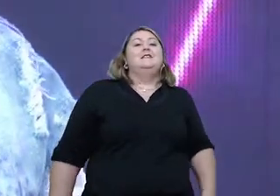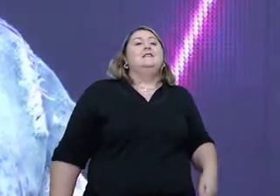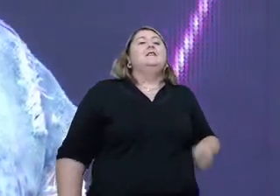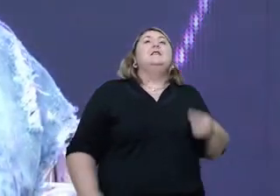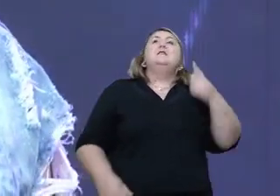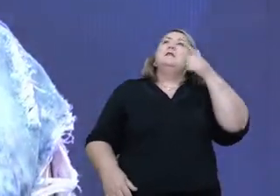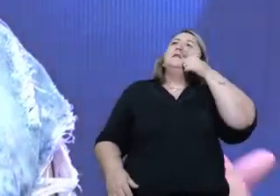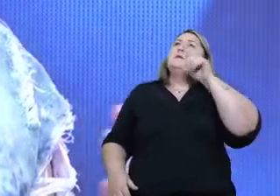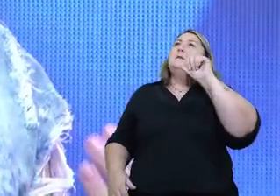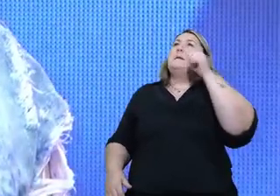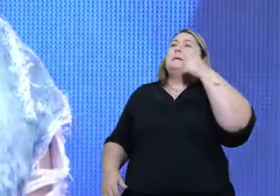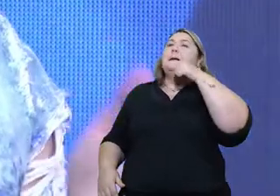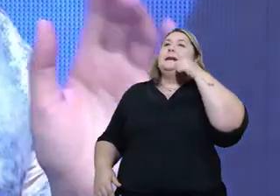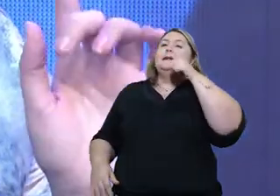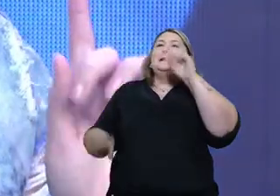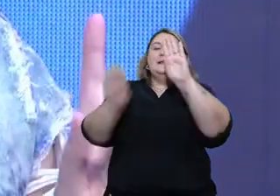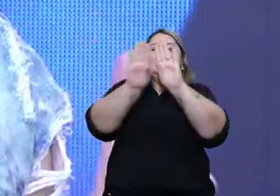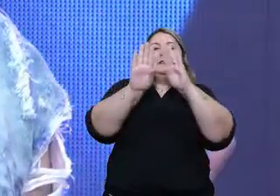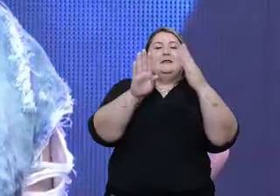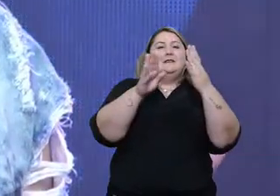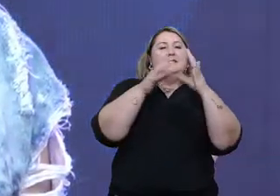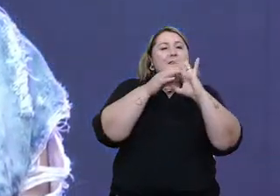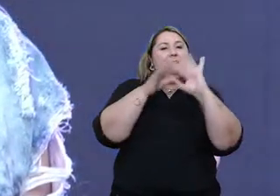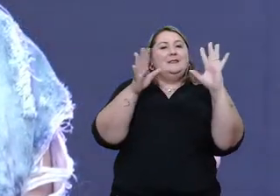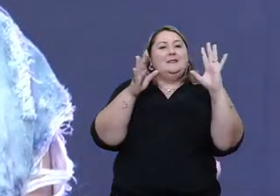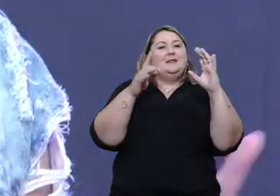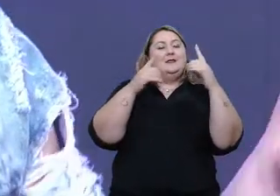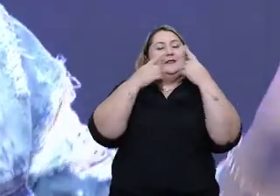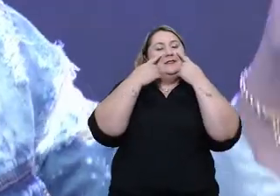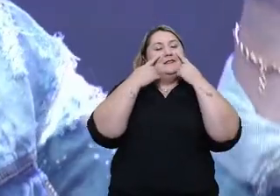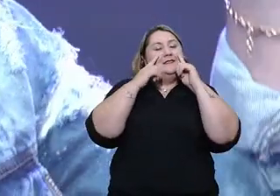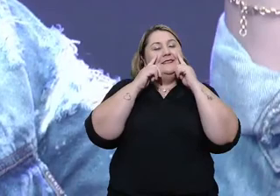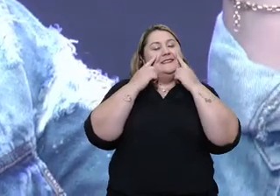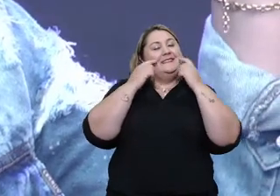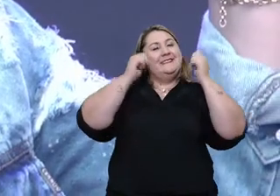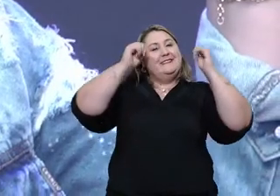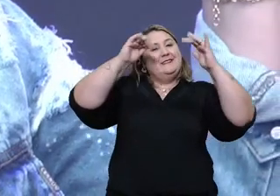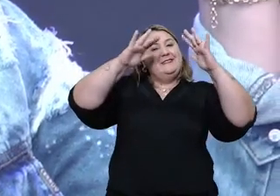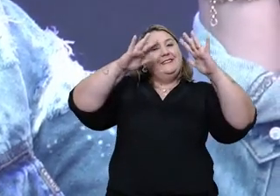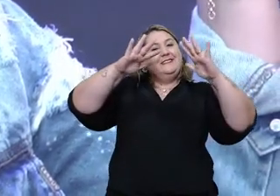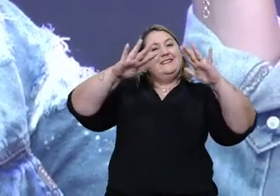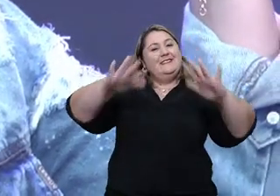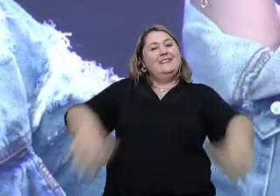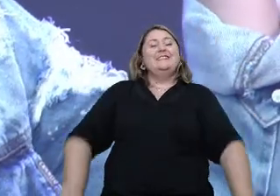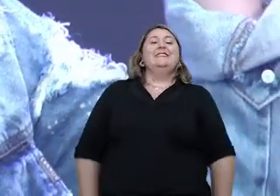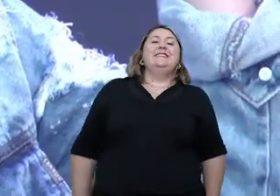E o olhar de minha mãe na porta eu deixei chorando